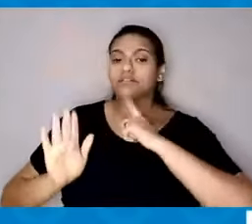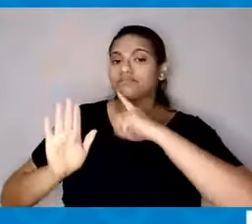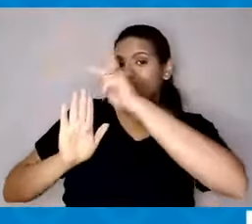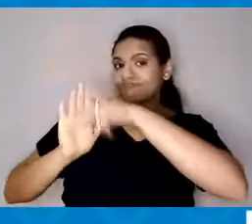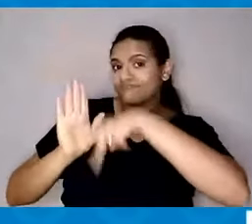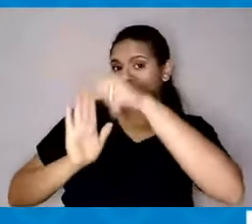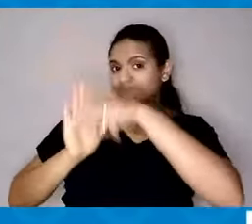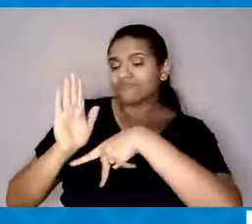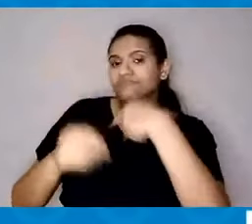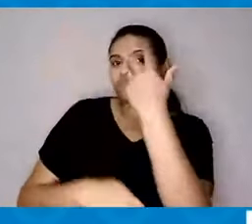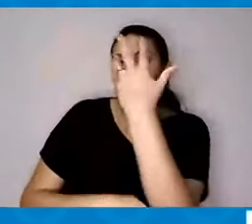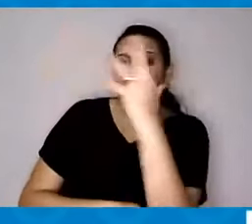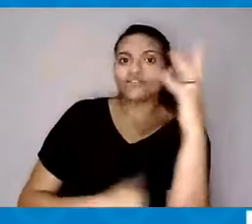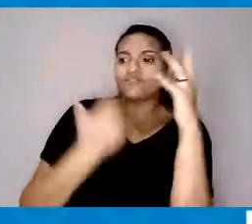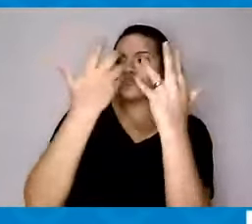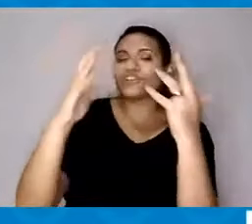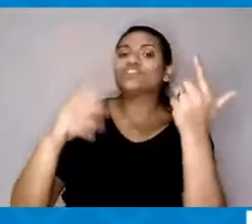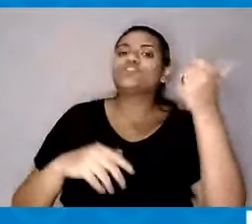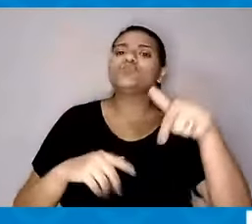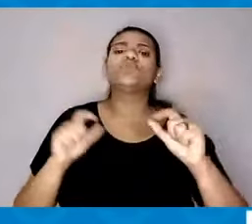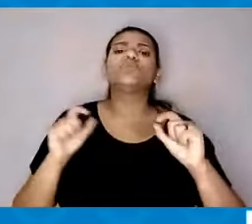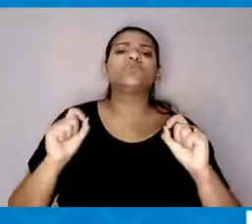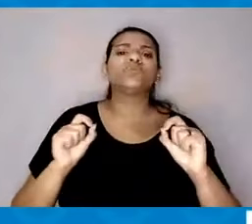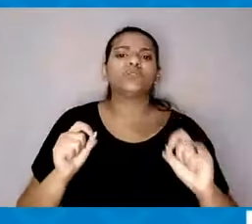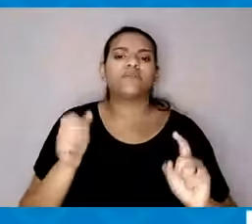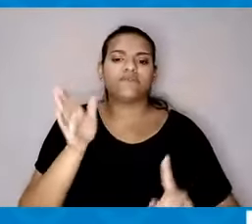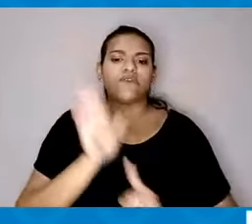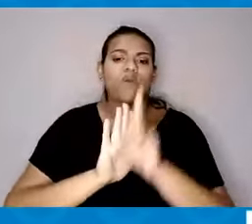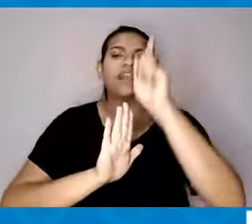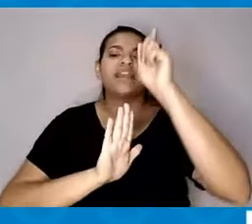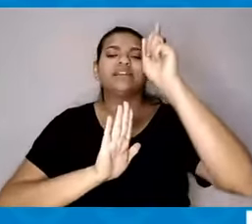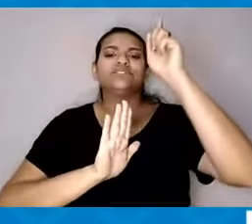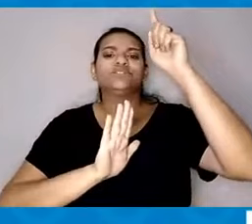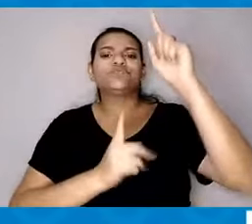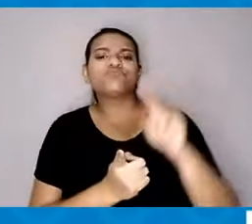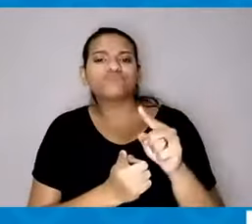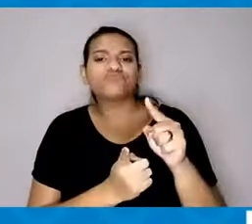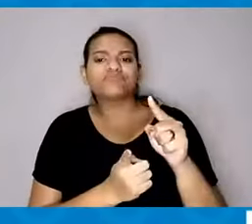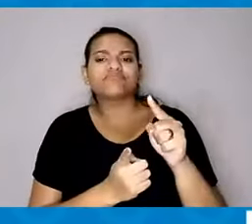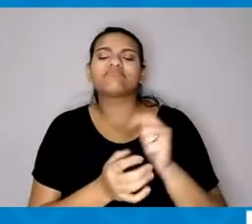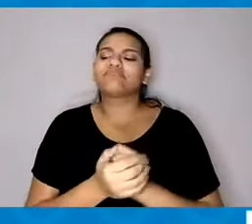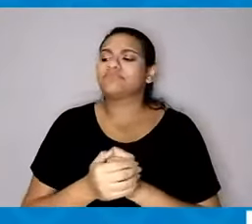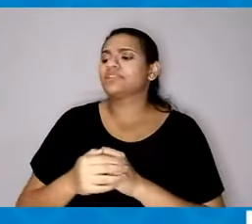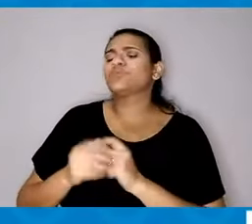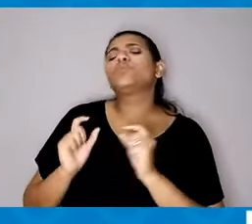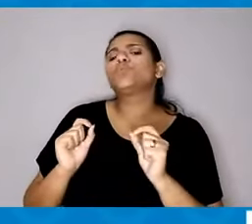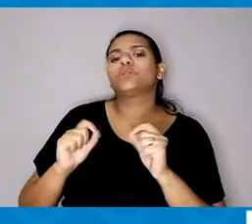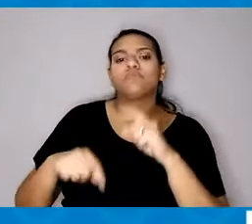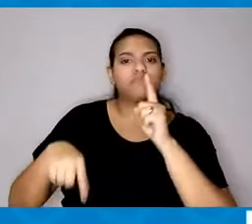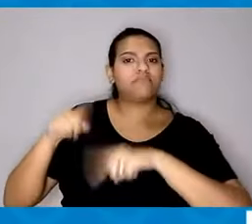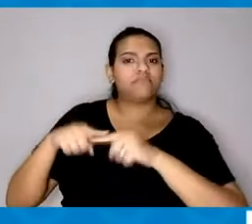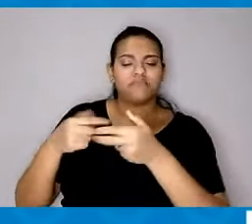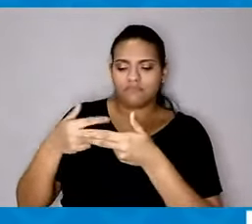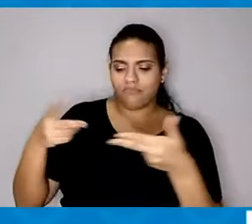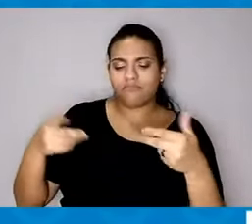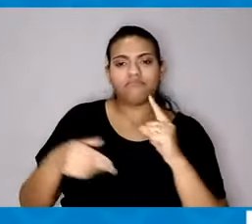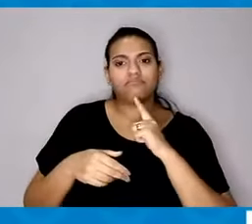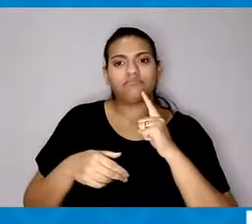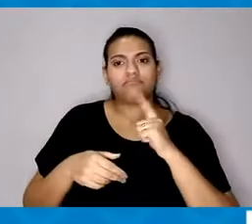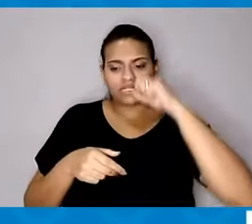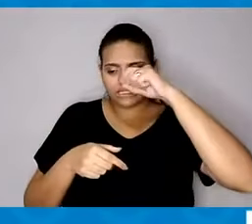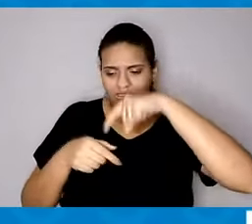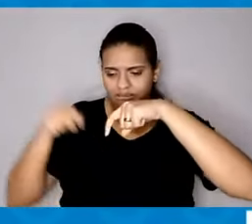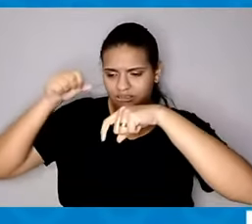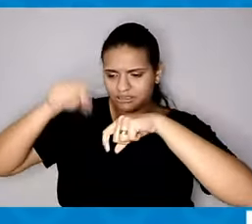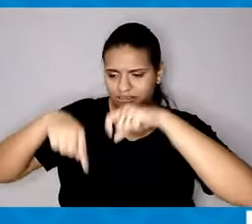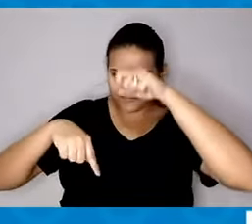utilizando mini foguetes. O que a gente desenvolveu foi um mini foguete, feito de materiais biodegradáveis, que lança sementes de pitanga e ipê, que